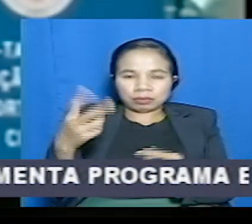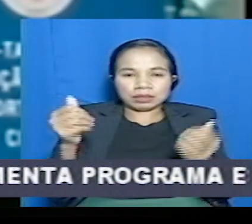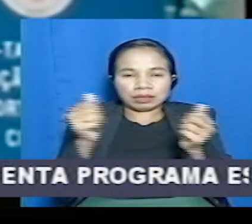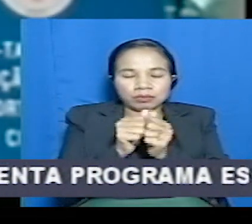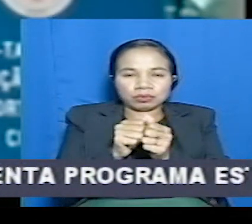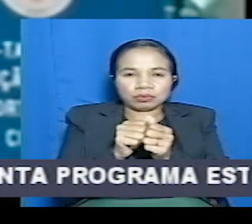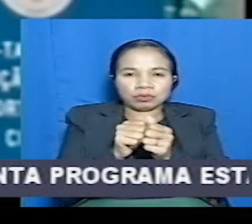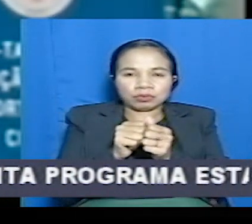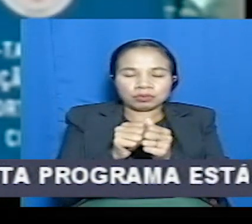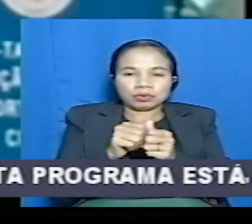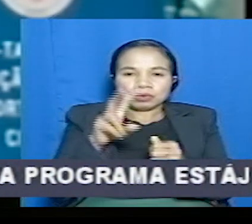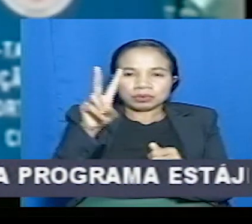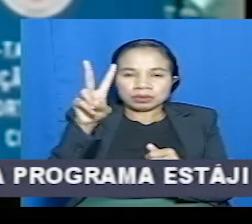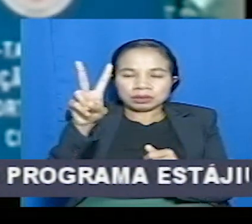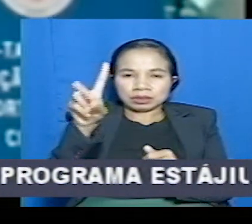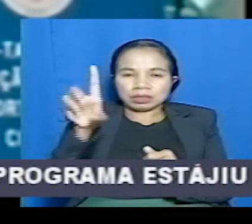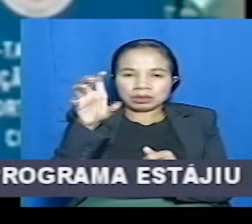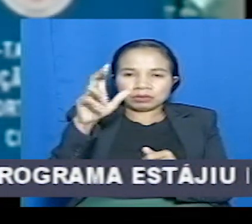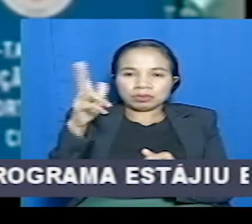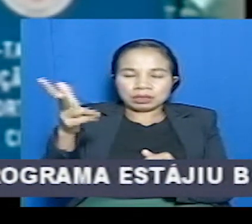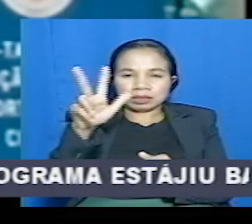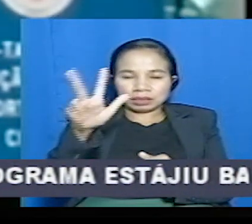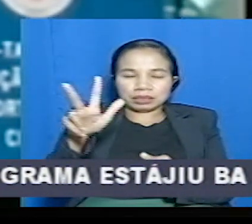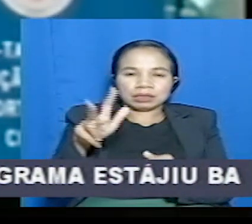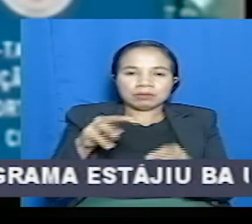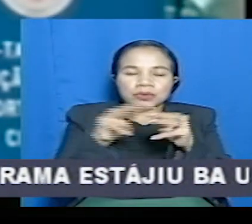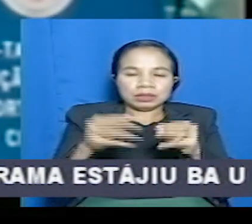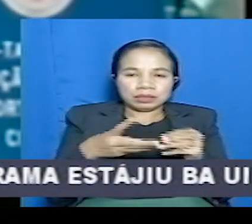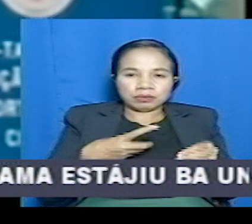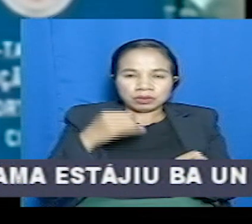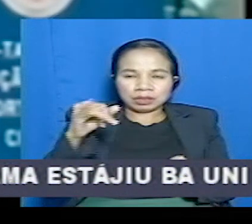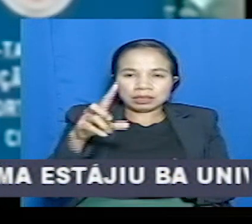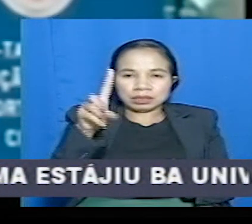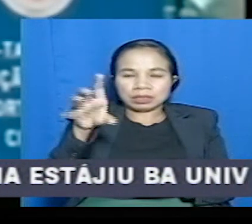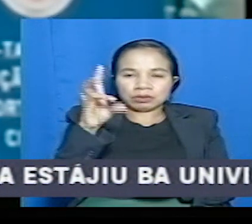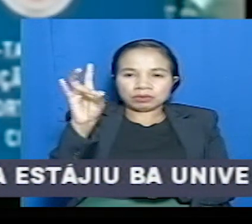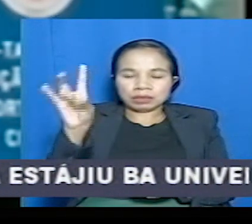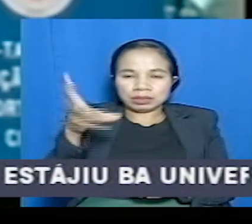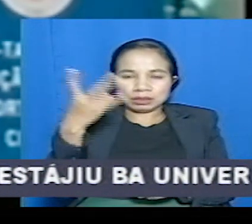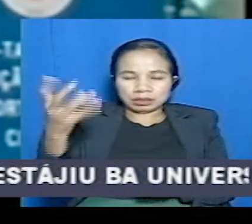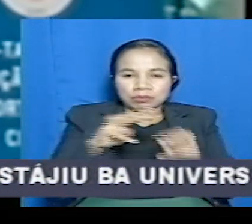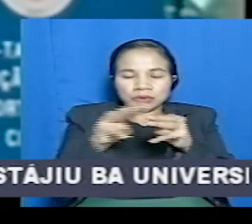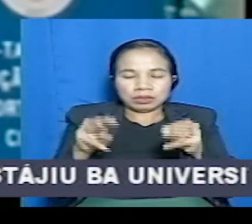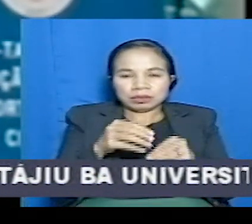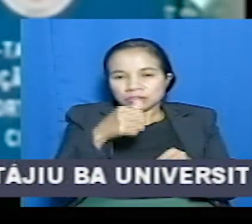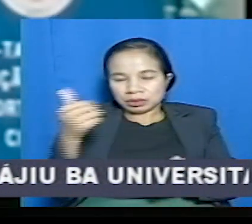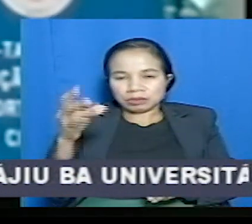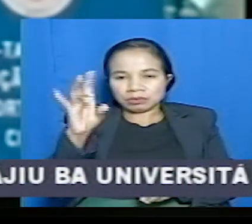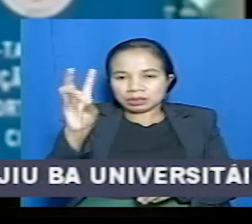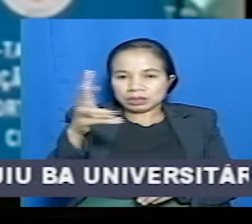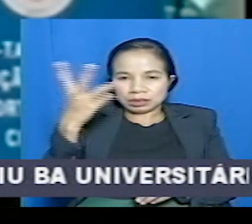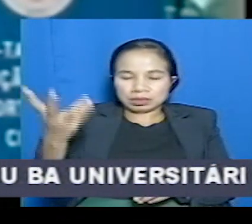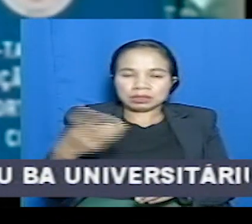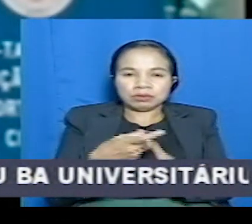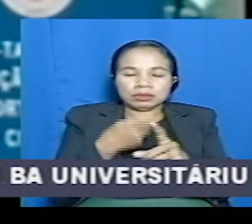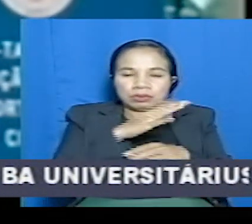133, e o município Dili, e 117, no município Ciracelo, e 16.